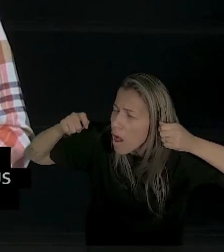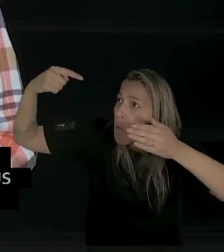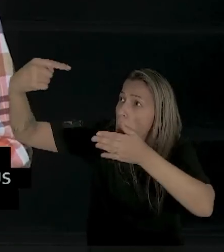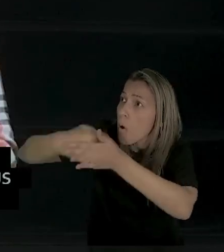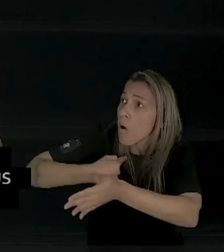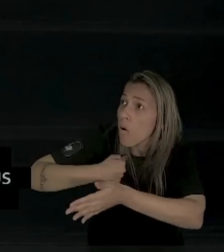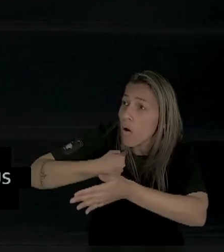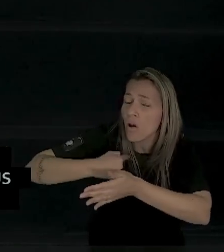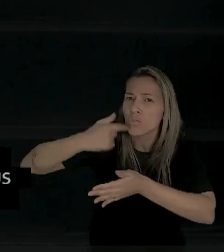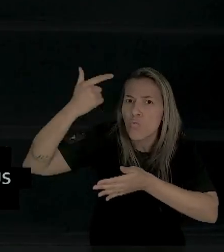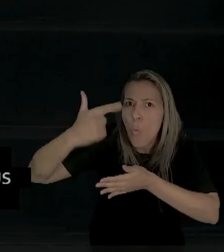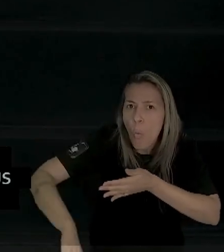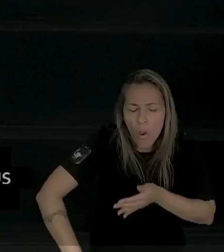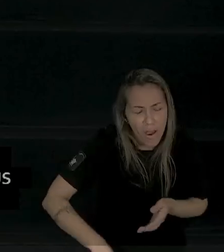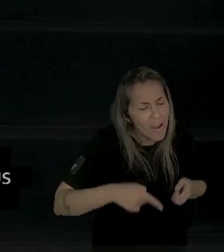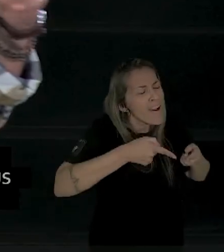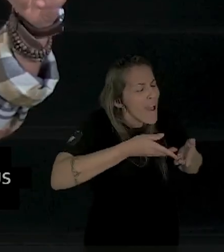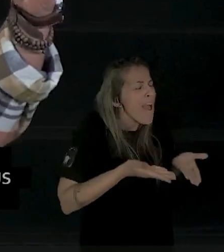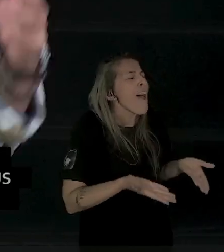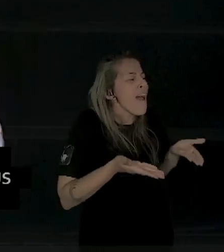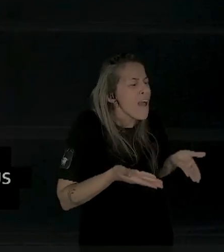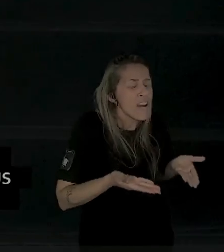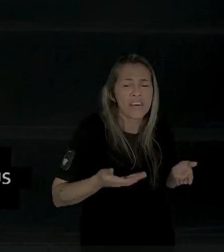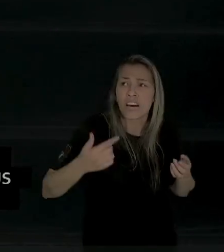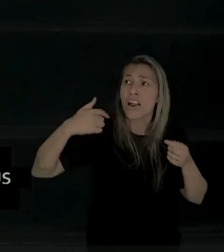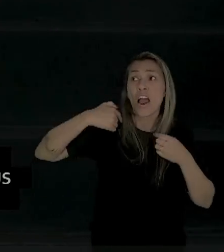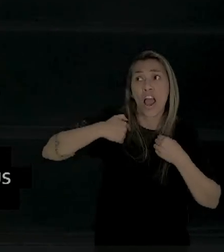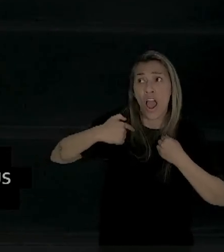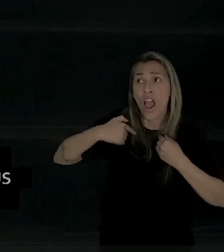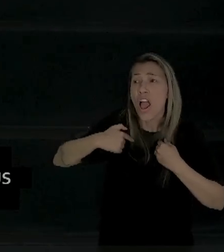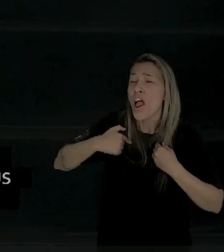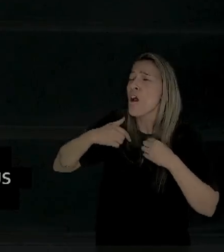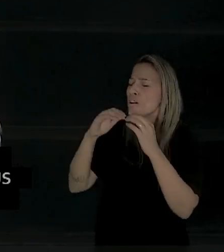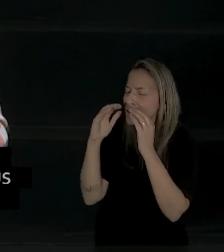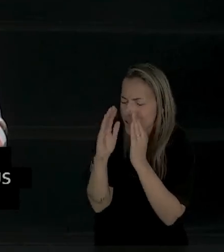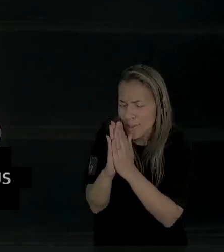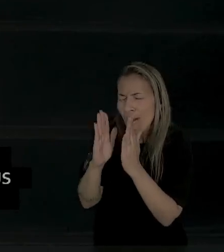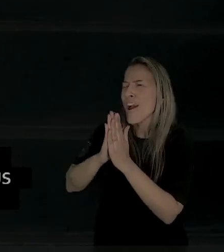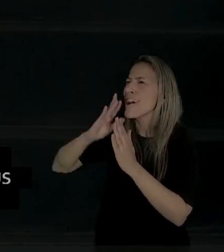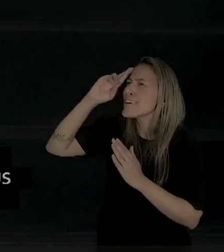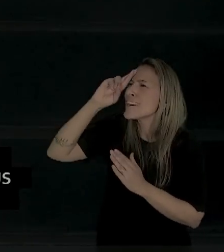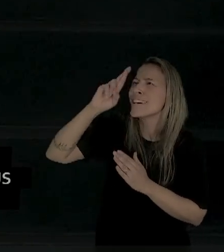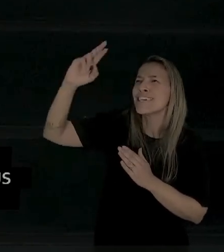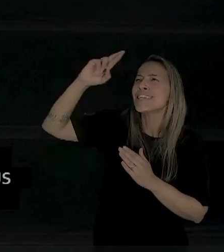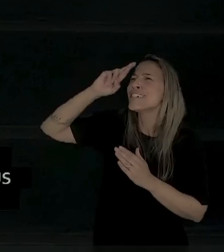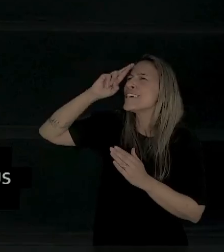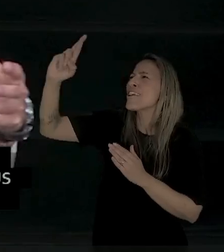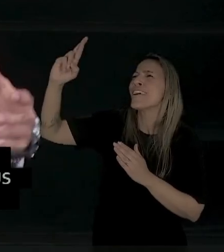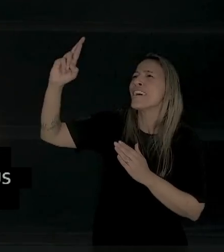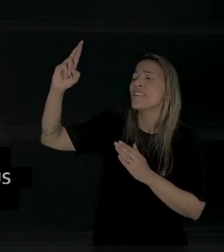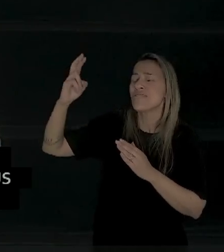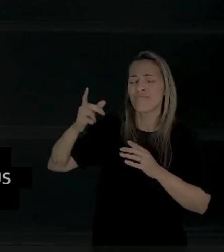E ele respondeu: ah, tenho sido muito zeloso pelo meu Senhor, Deus dos exércitos, e os